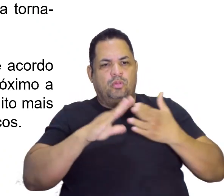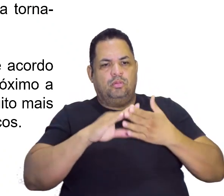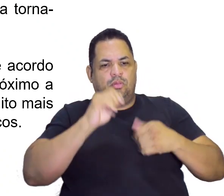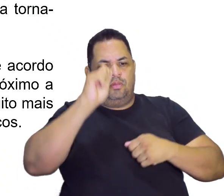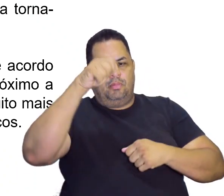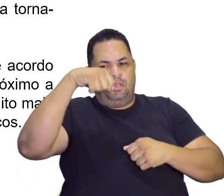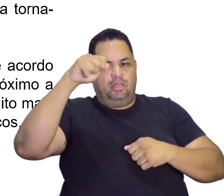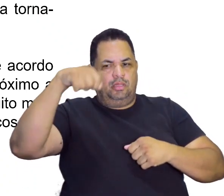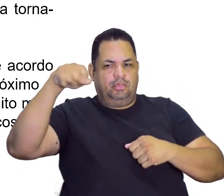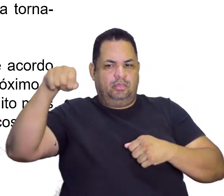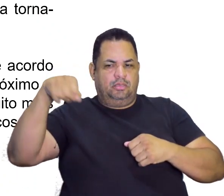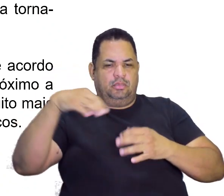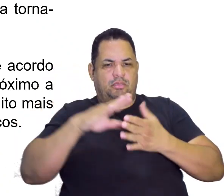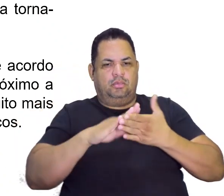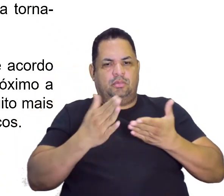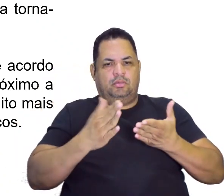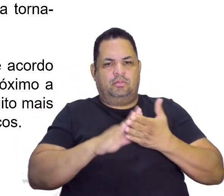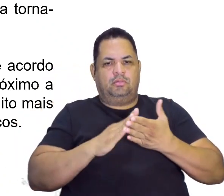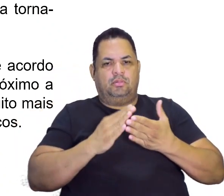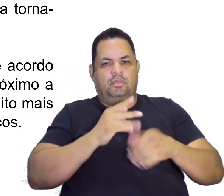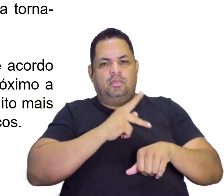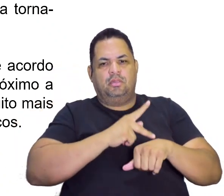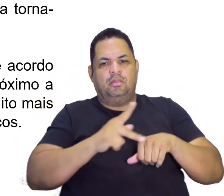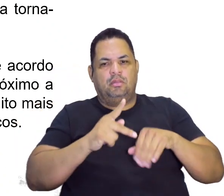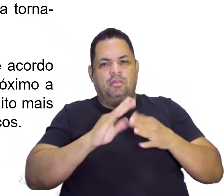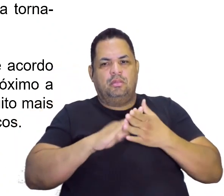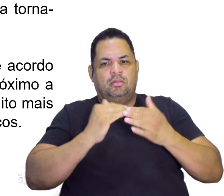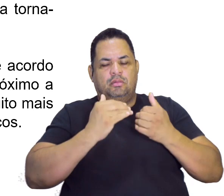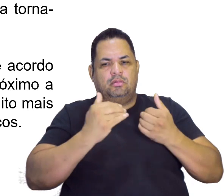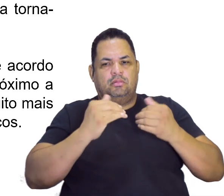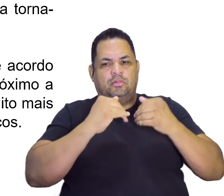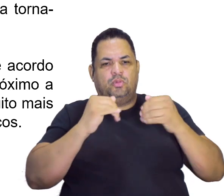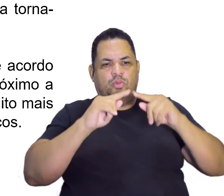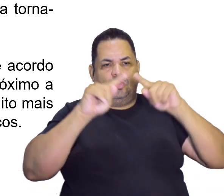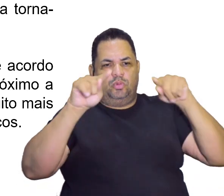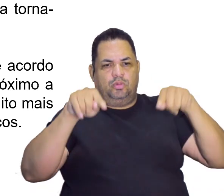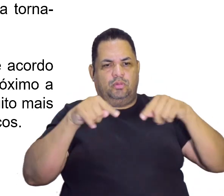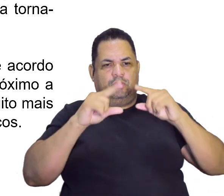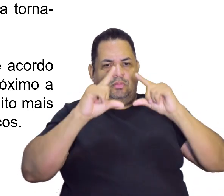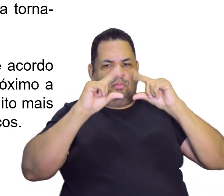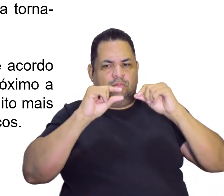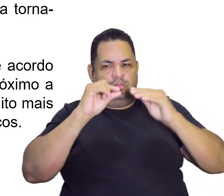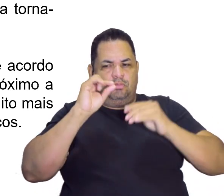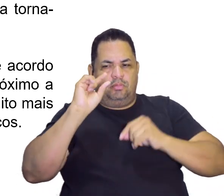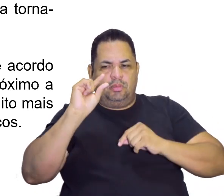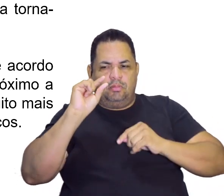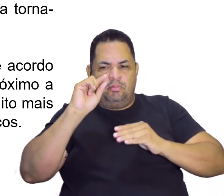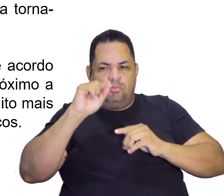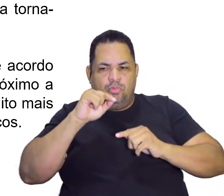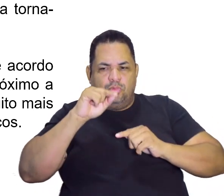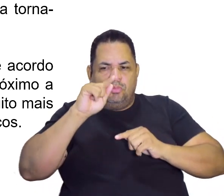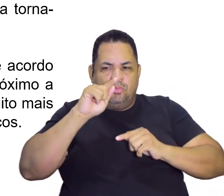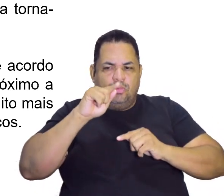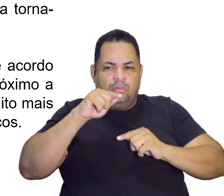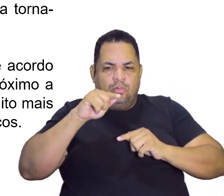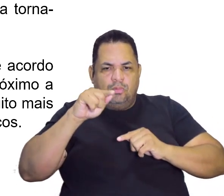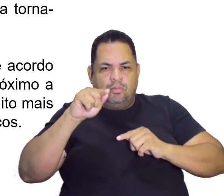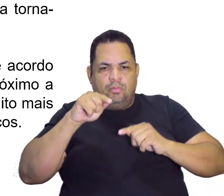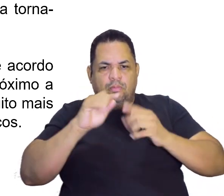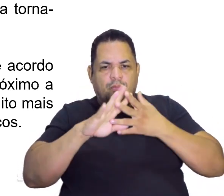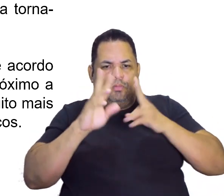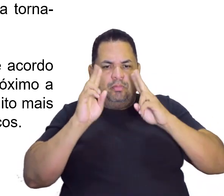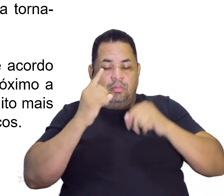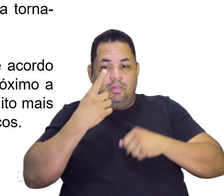do pintor. Devem ser puras e dissociadas nos quadros em pequenas pinceladas. É